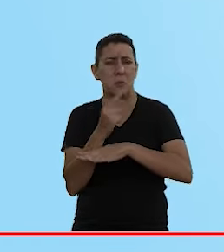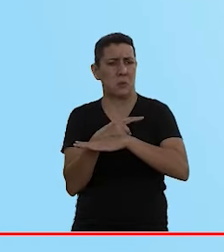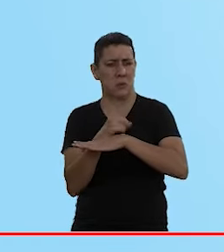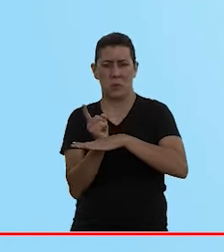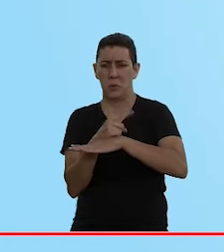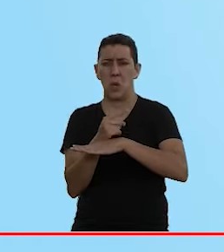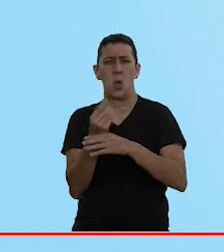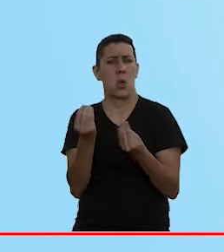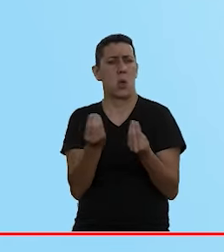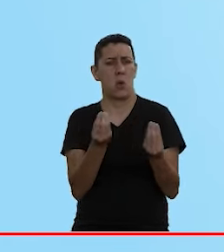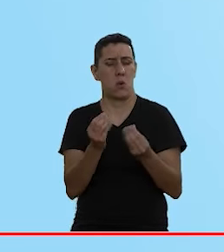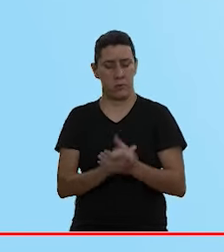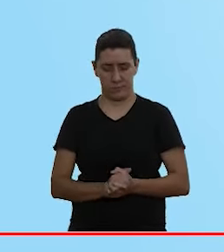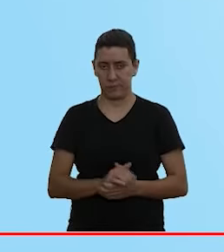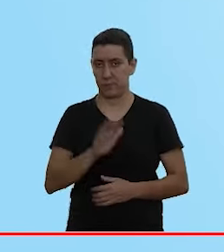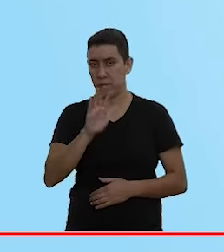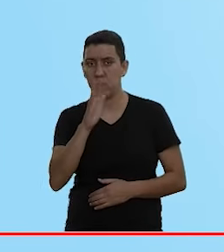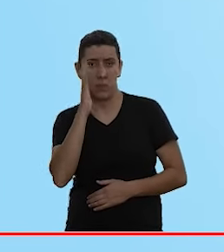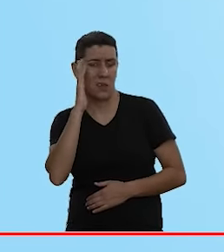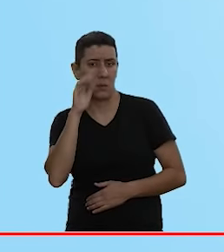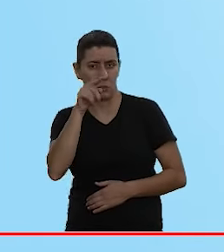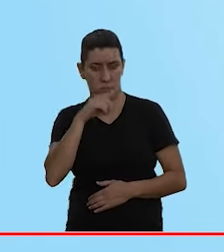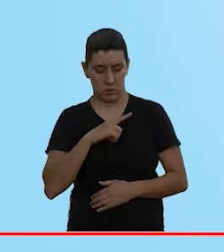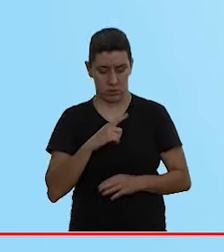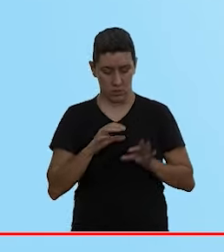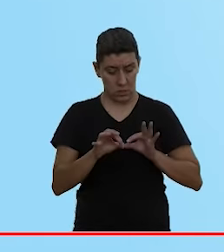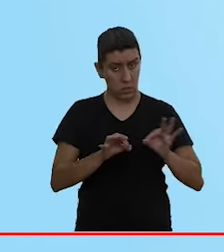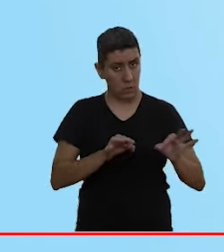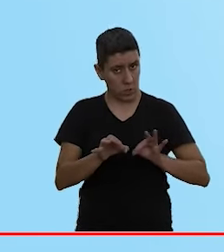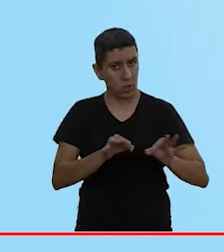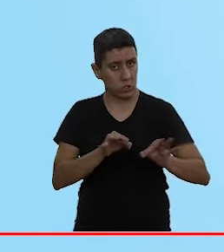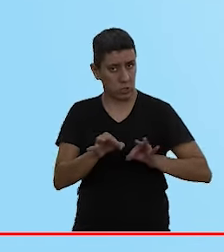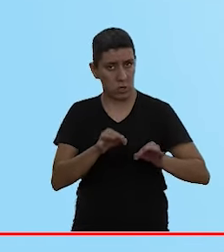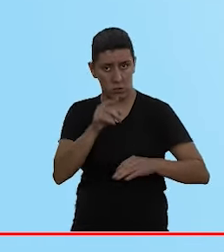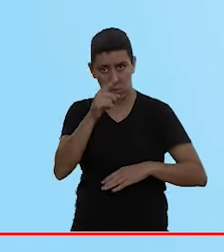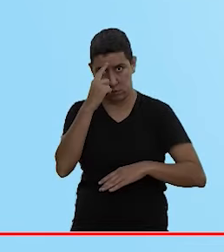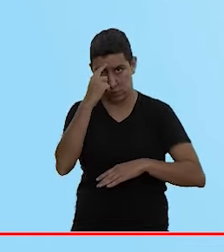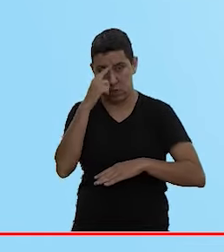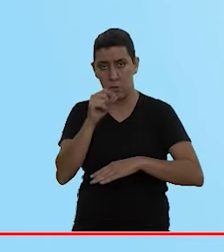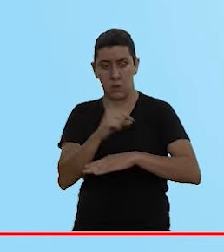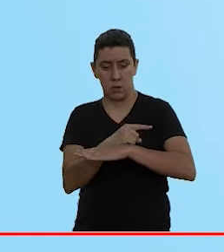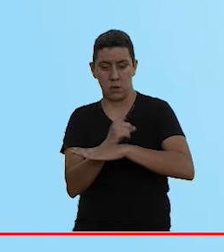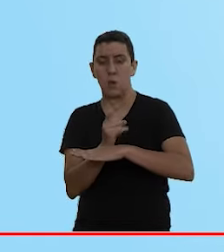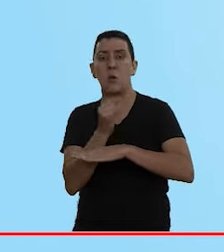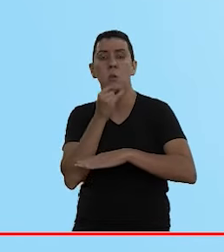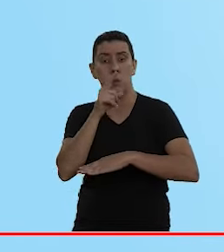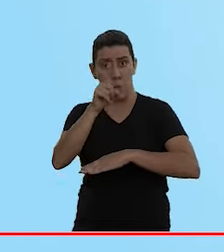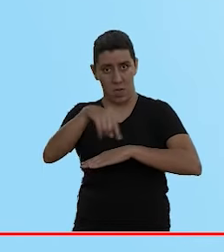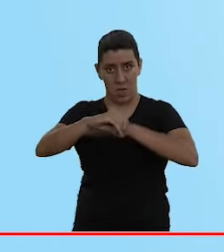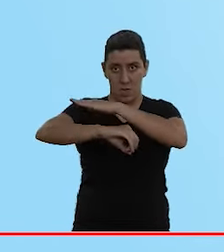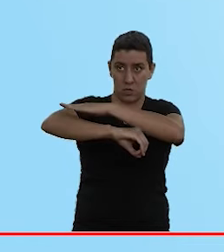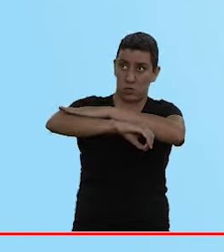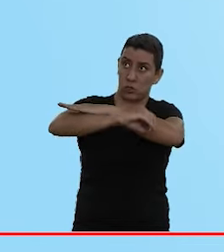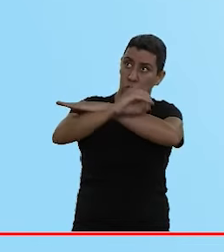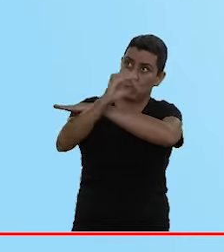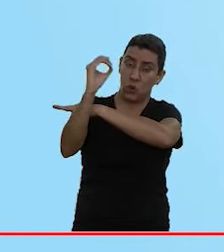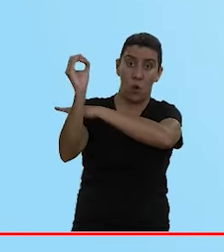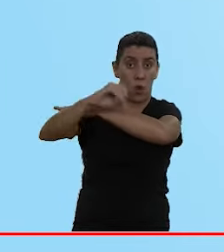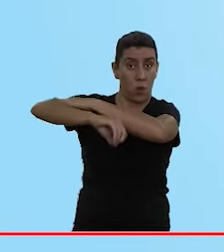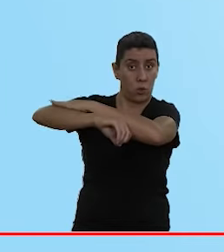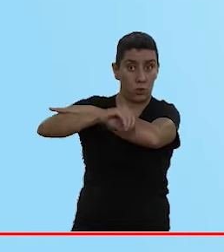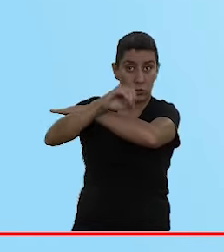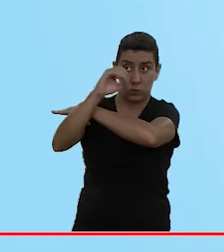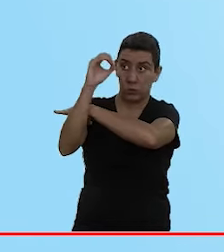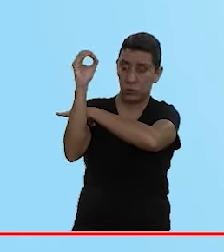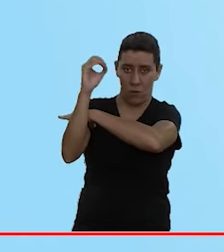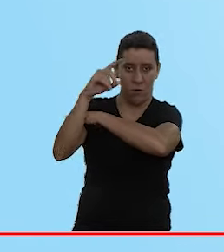gente tem uma planta solar, a gente tem um movimento do Sol, né? Então o Sol vai fazer a sua trajetória ao longo do dia. Se